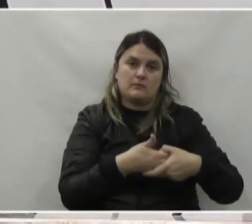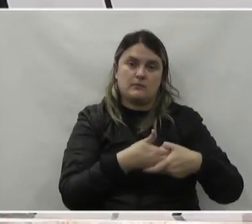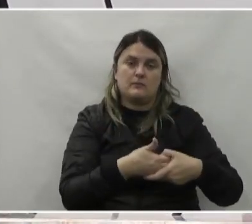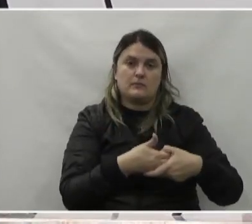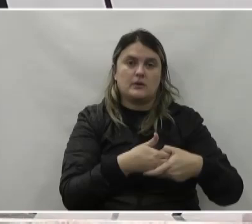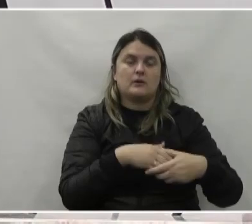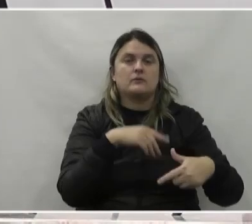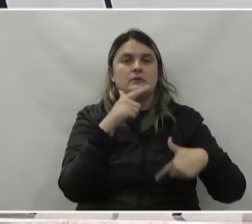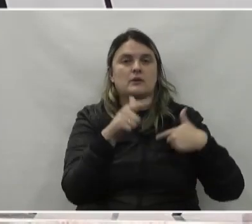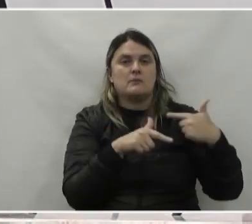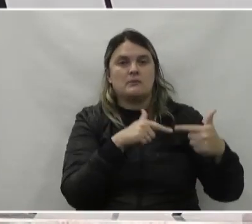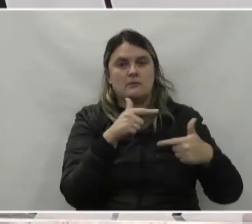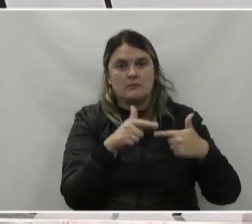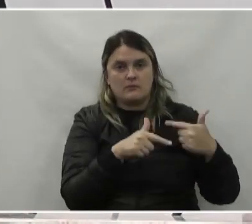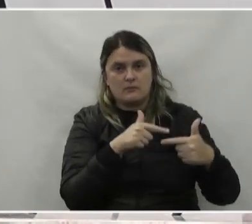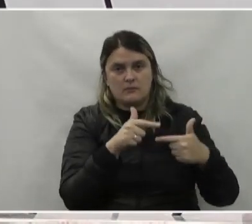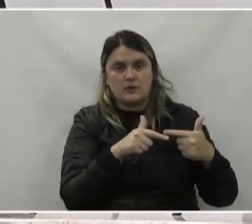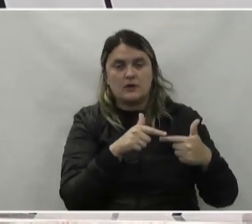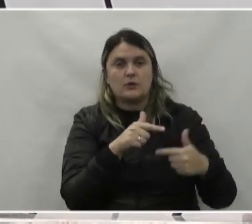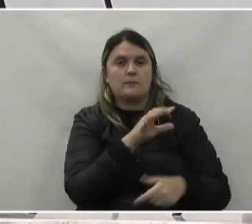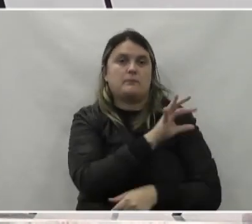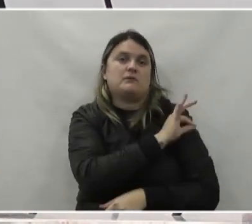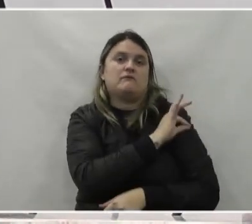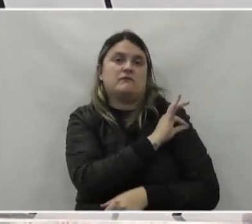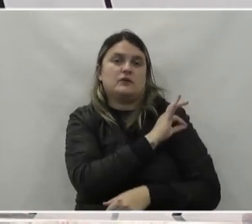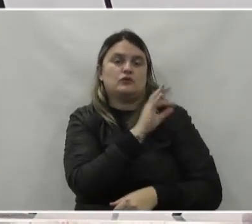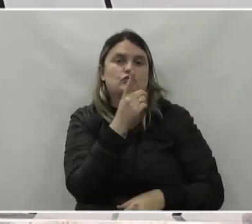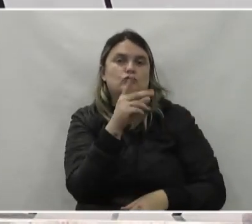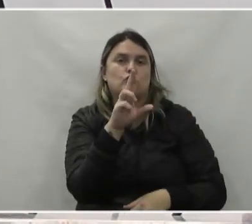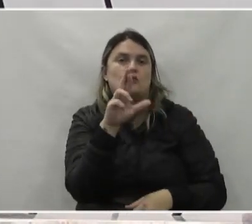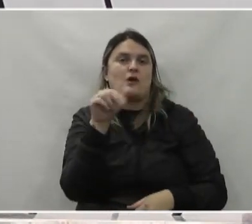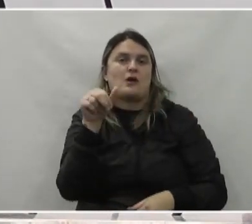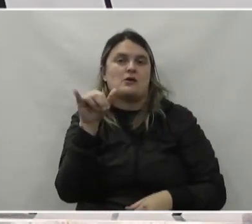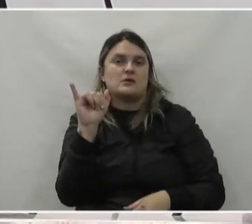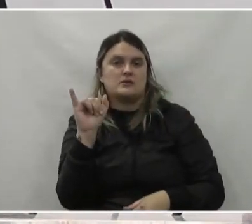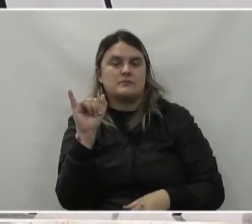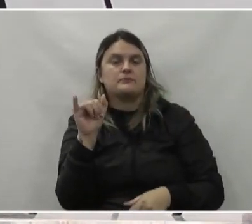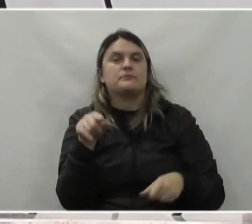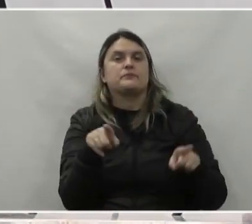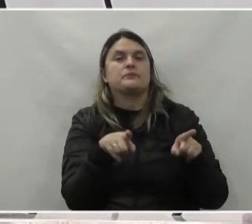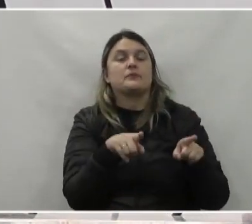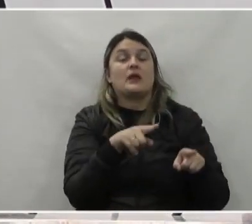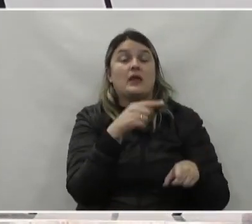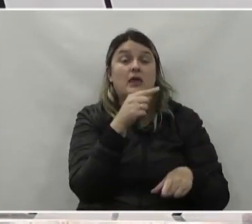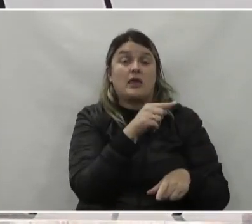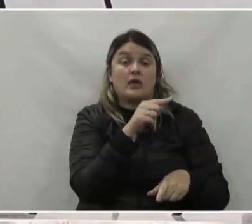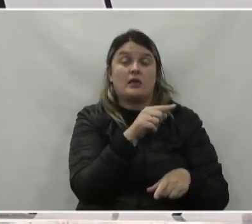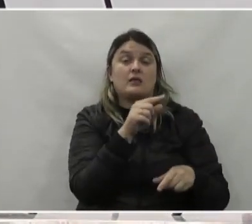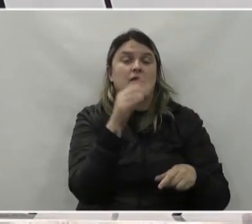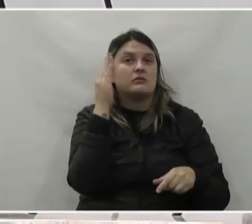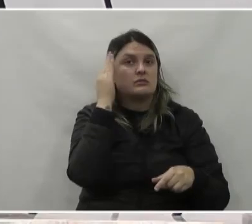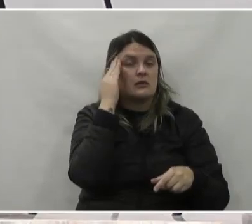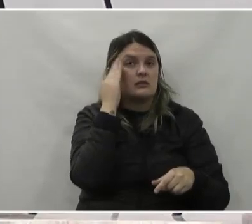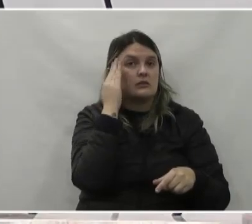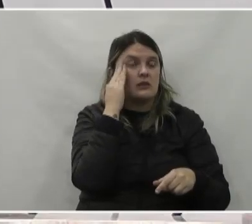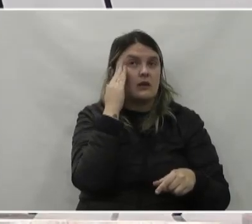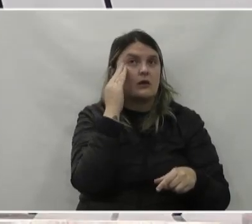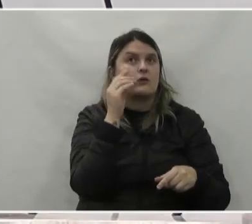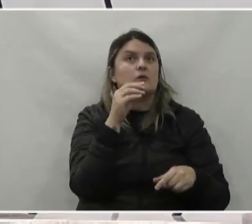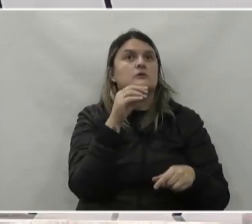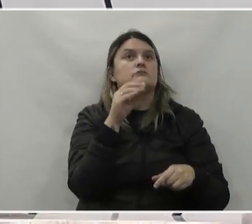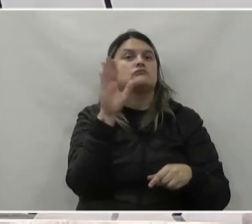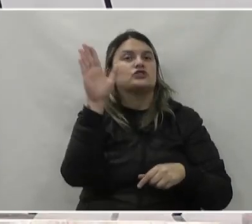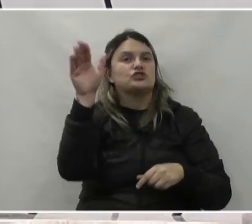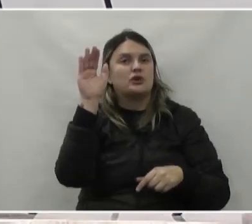ao trabalho realizado pelo prefeito municipal, doutor Ari, por ter esse entendimento de chamar